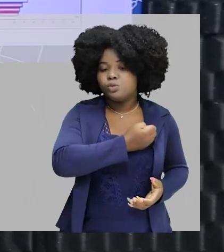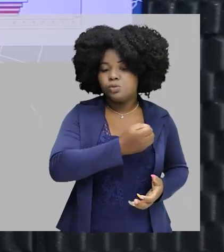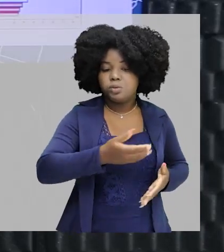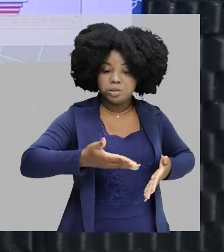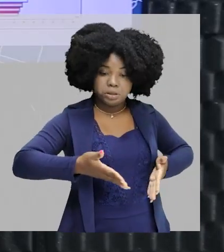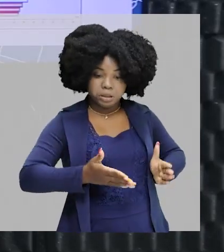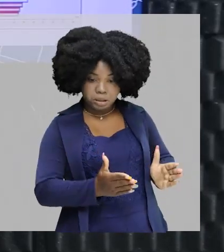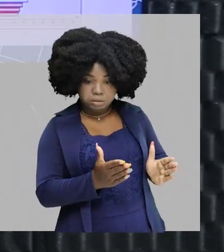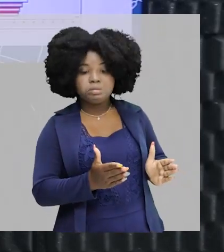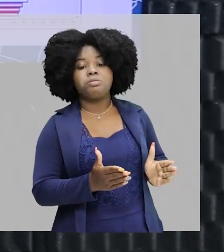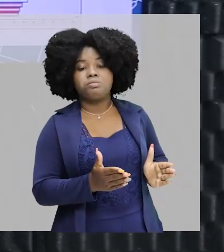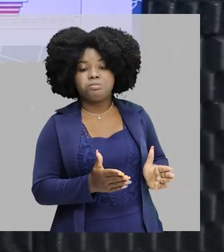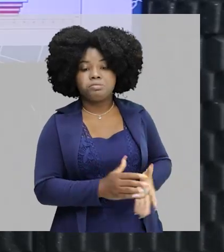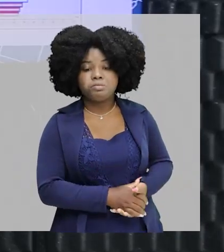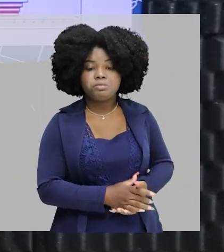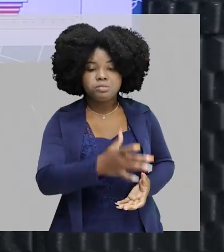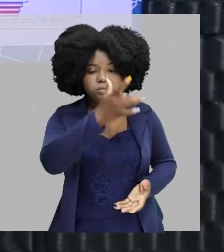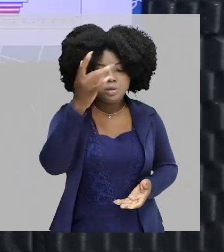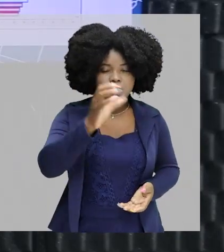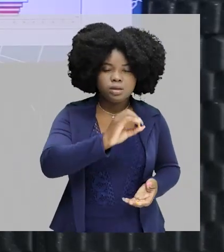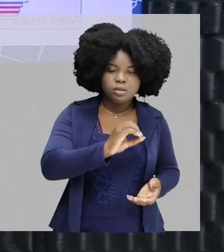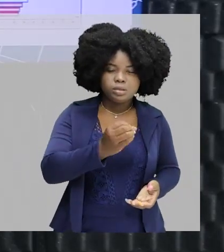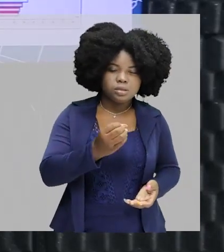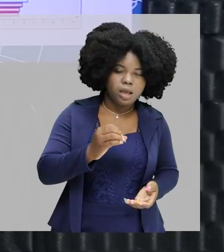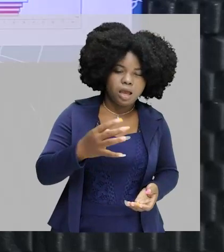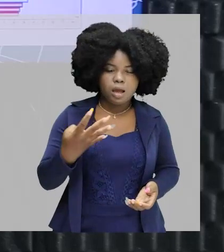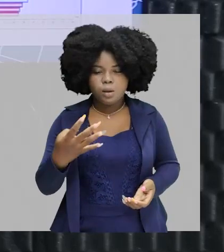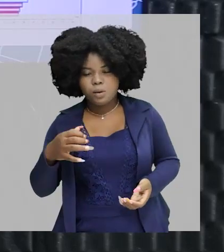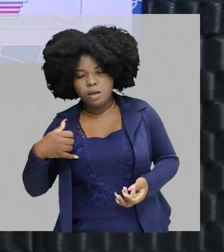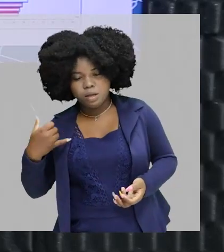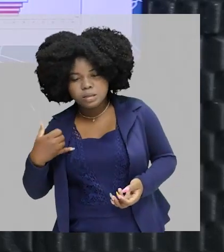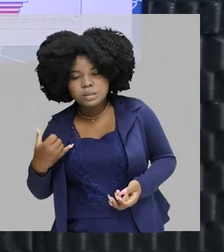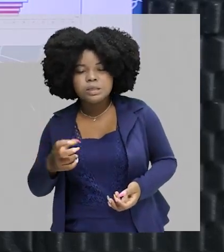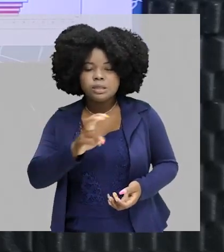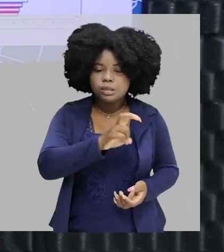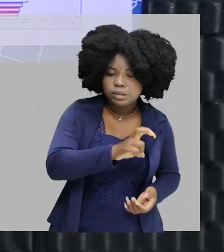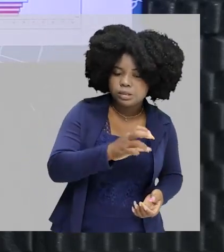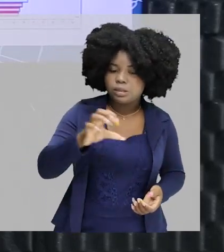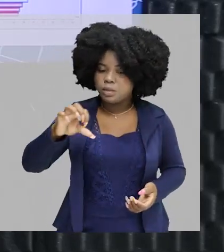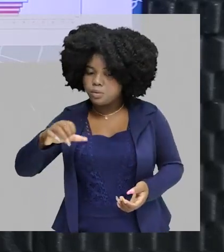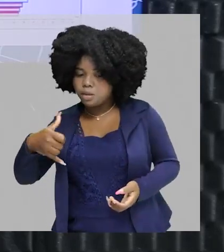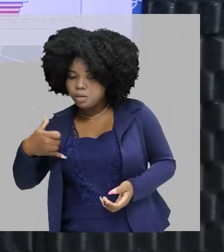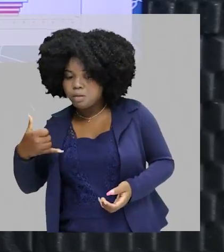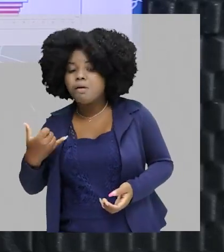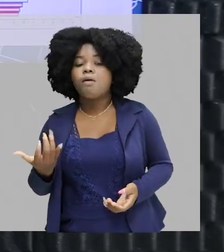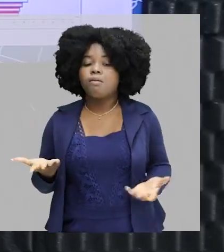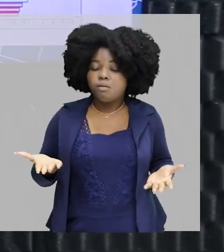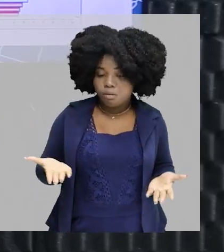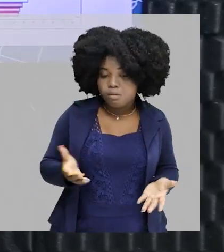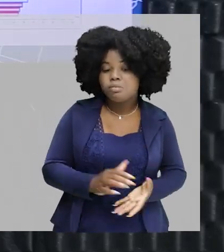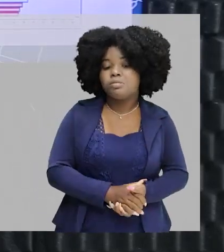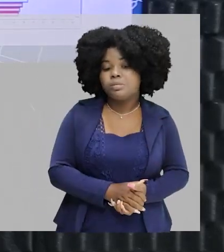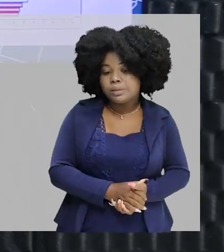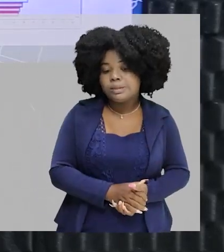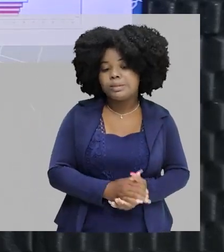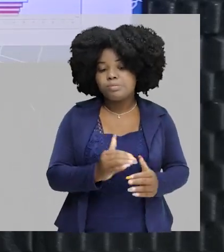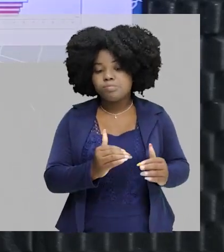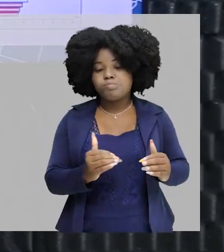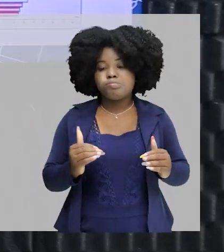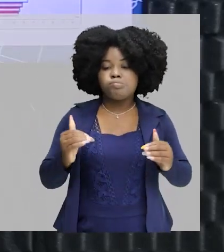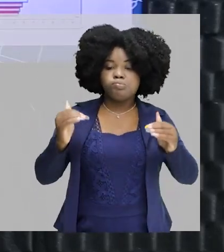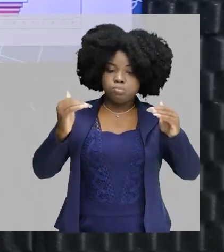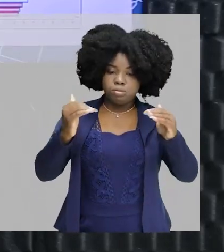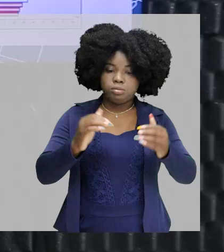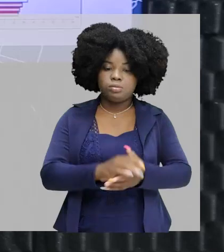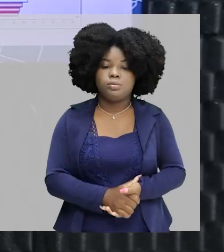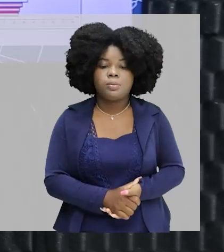aí um grande índice de pessoas entre 0 e 4 anos de idade, de 5 a 9, ou seja, a taxa de natalidade ela é bem elevada. Tá?